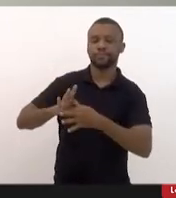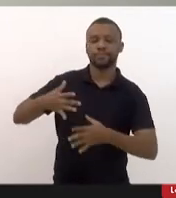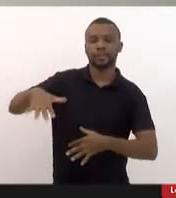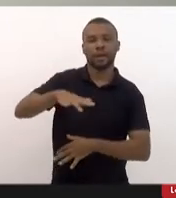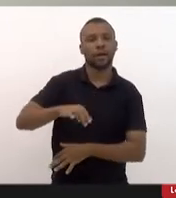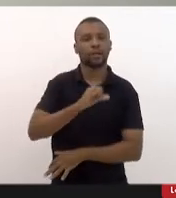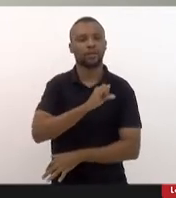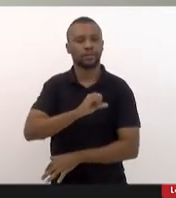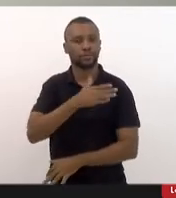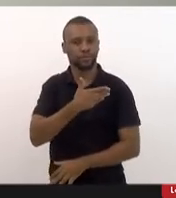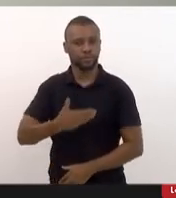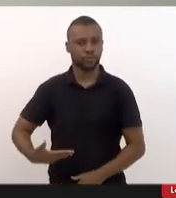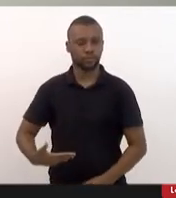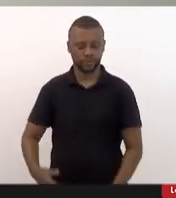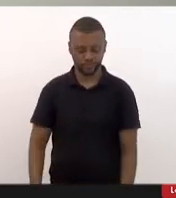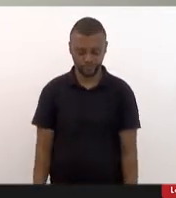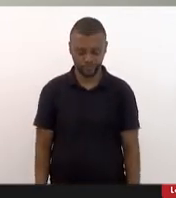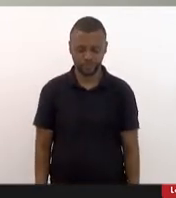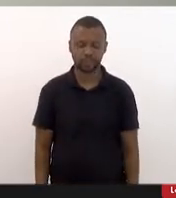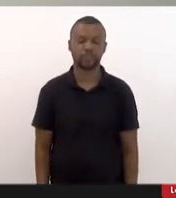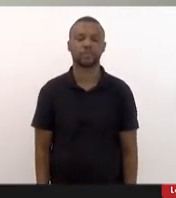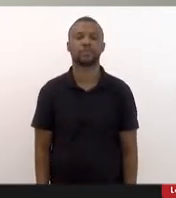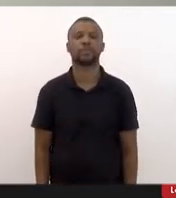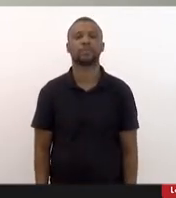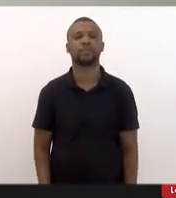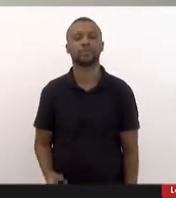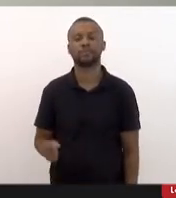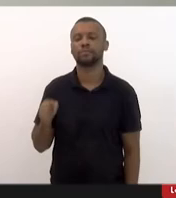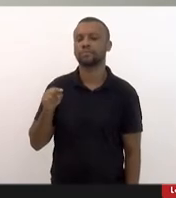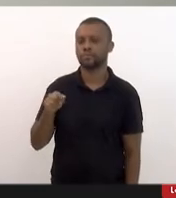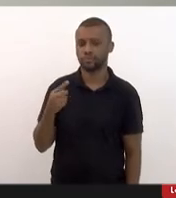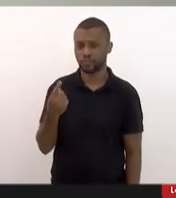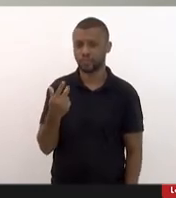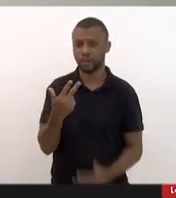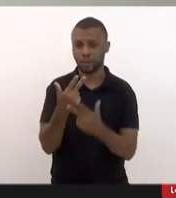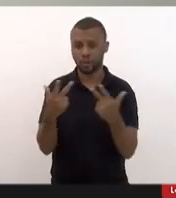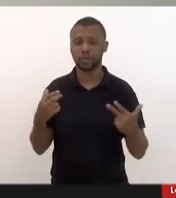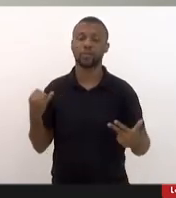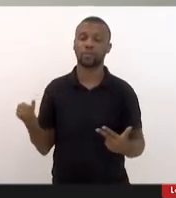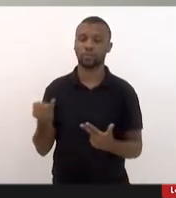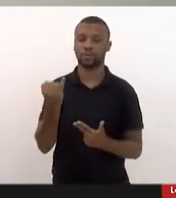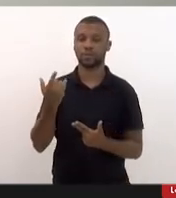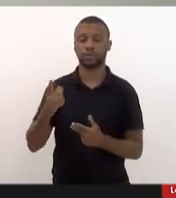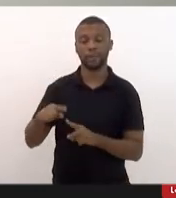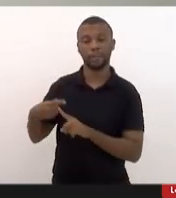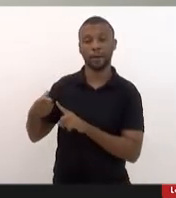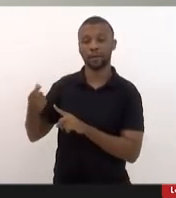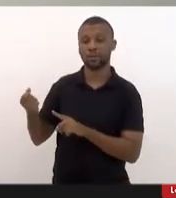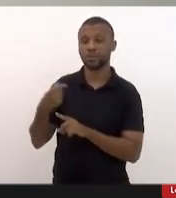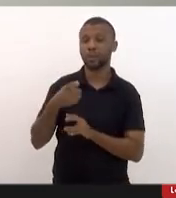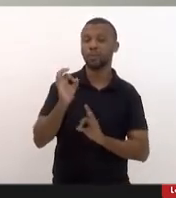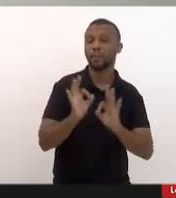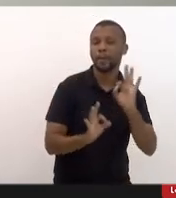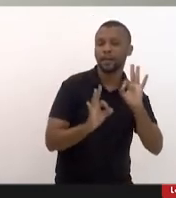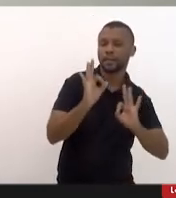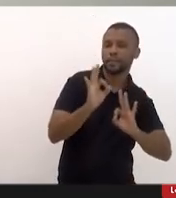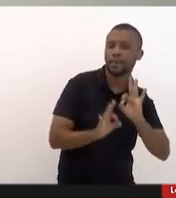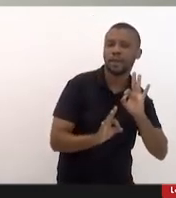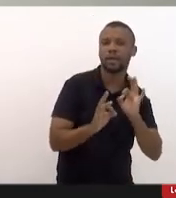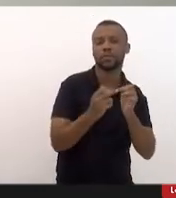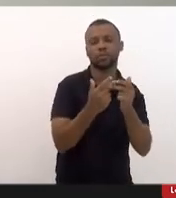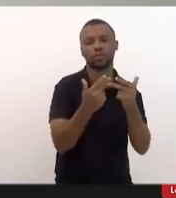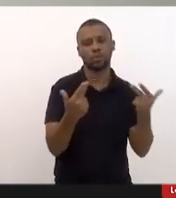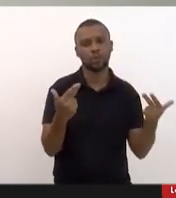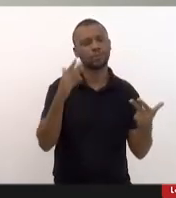Tá? Então, um ponto importante, além da questão da ocupação do Arco Metropolitano, do planejamento, e foi, já houve a fala